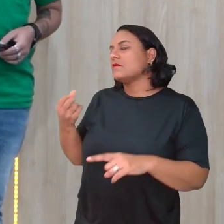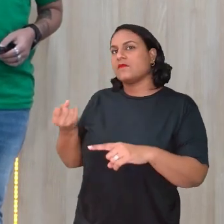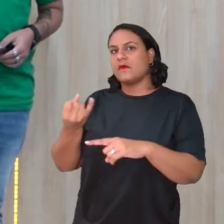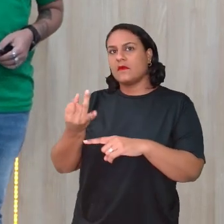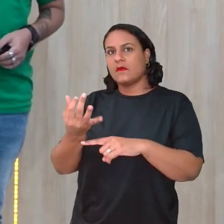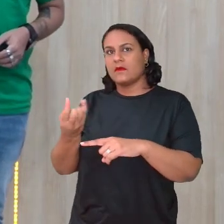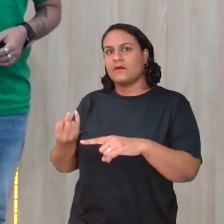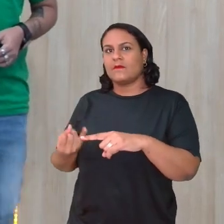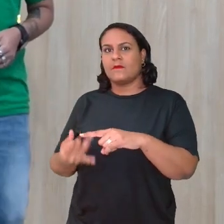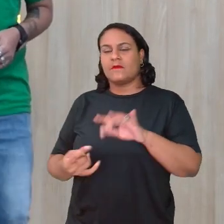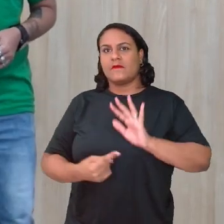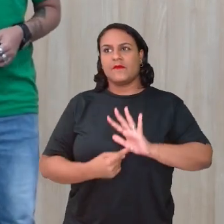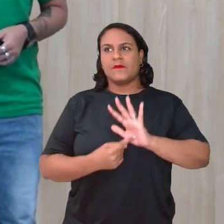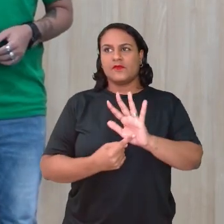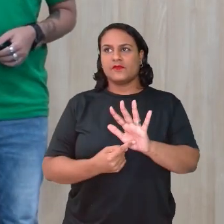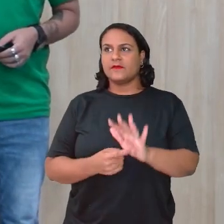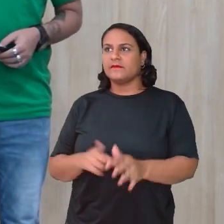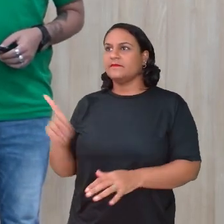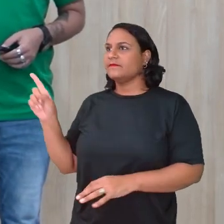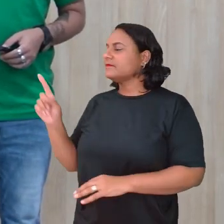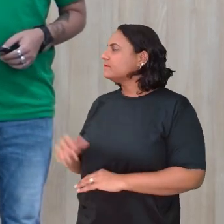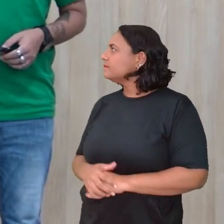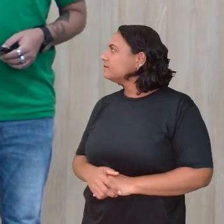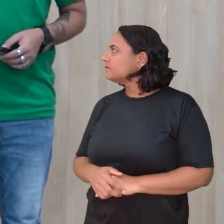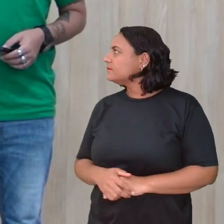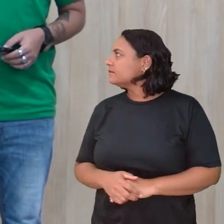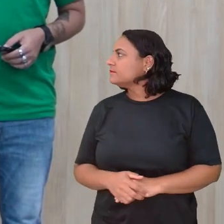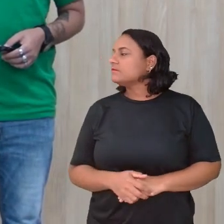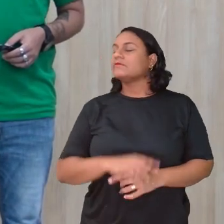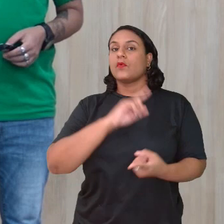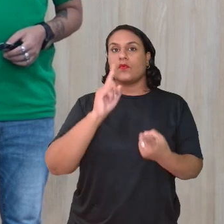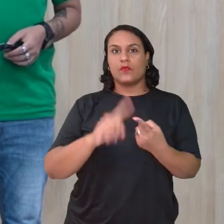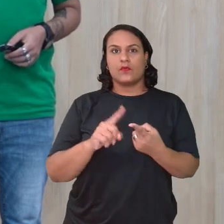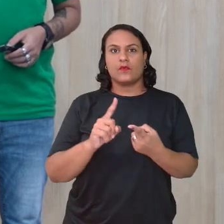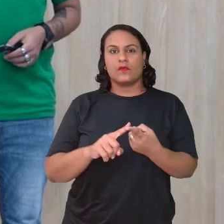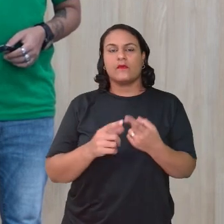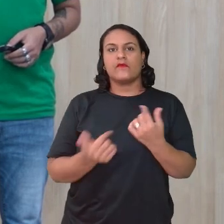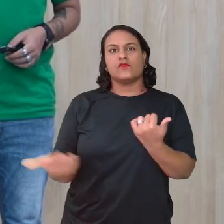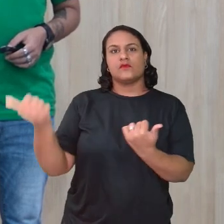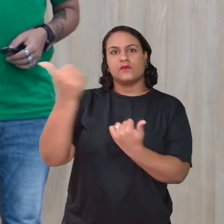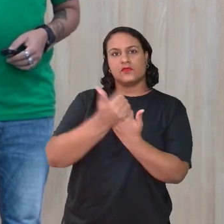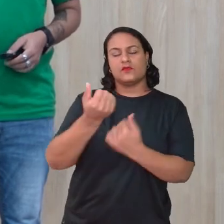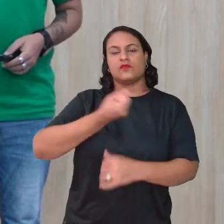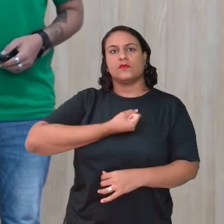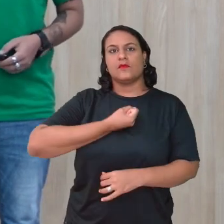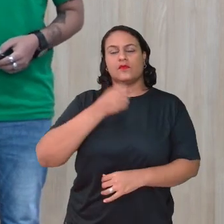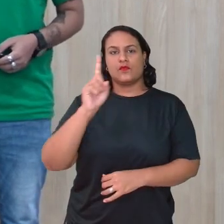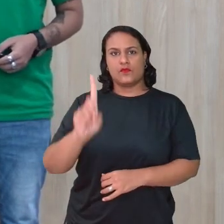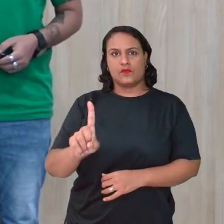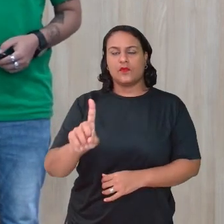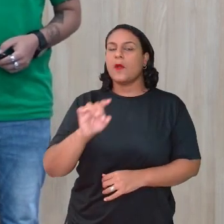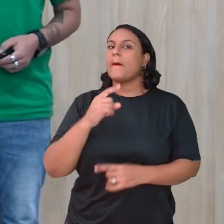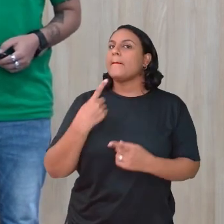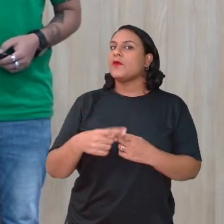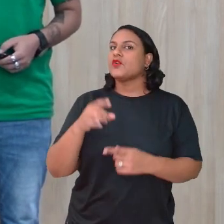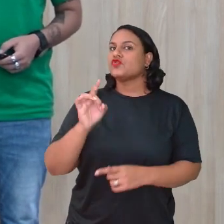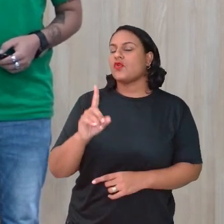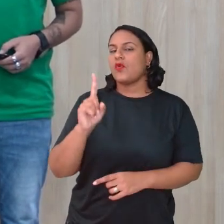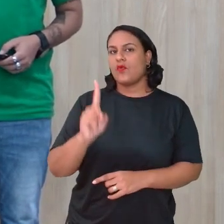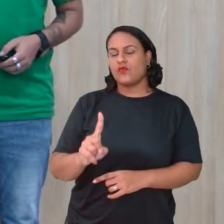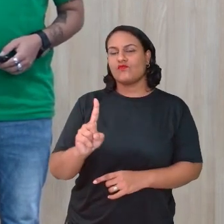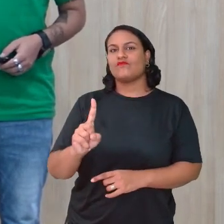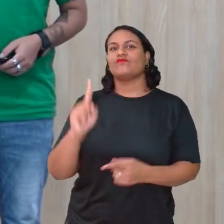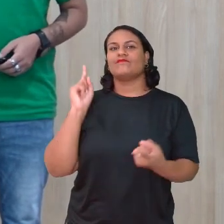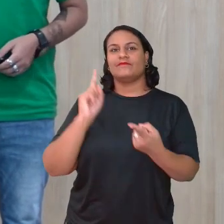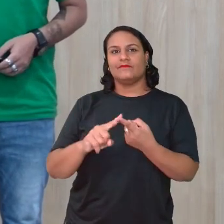vai indicar isso daí, ó. Então ali, no lugar de casos favoráveis, eu vou trocar pelo número 1, porque eu tenho apenas um caso